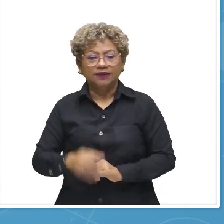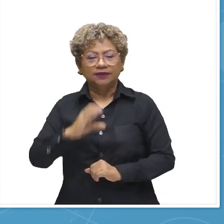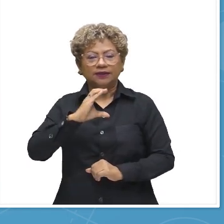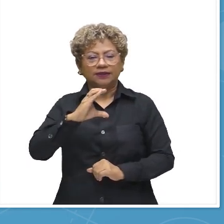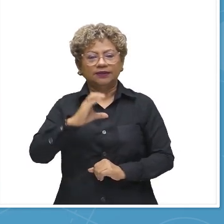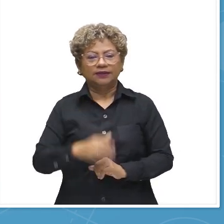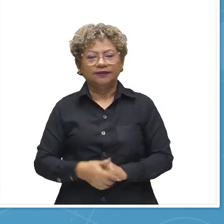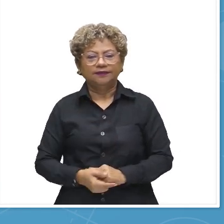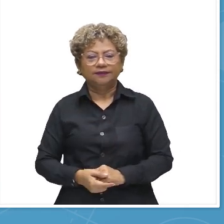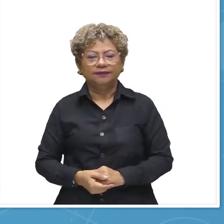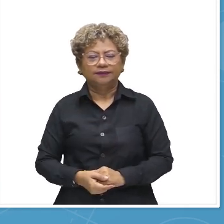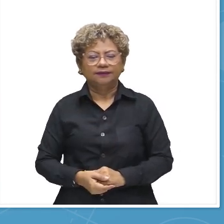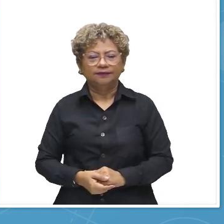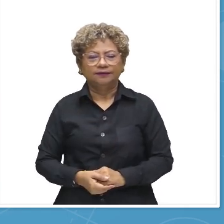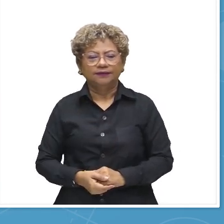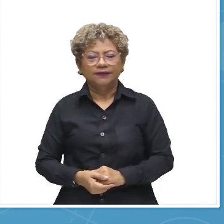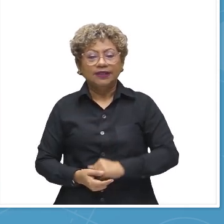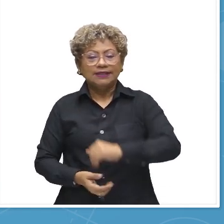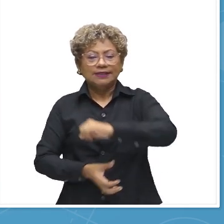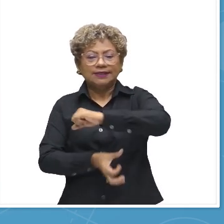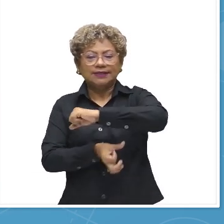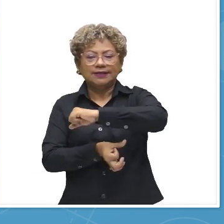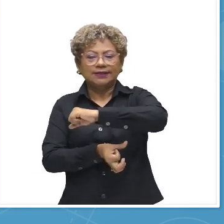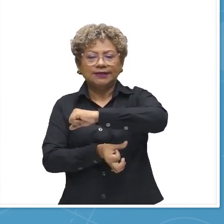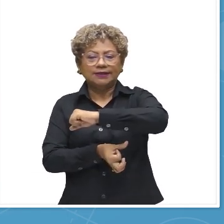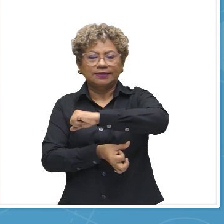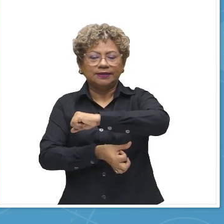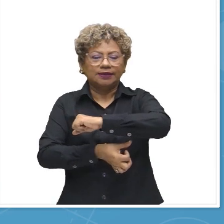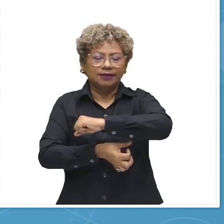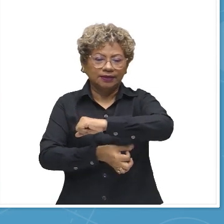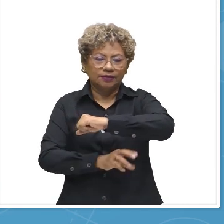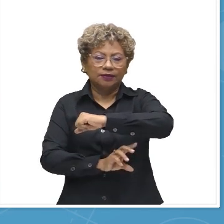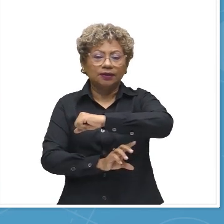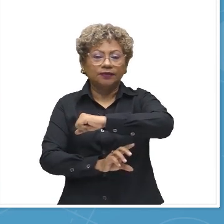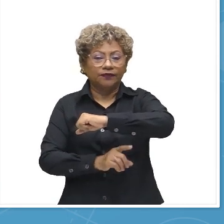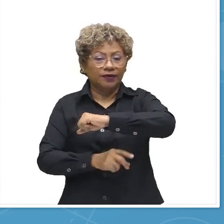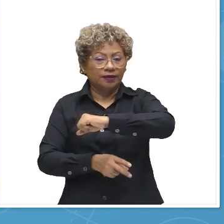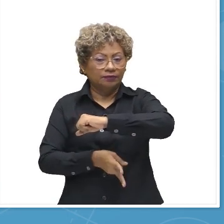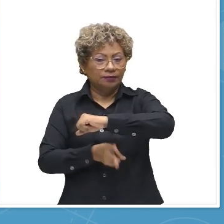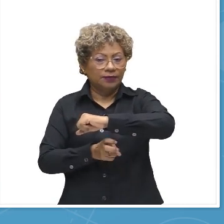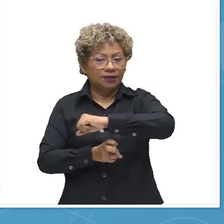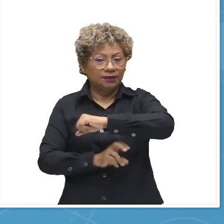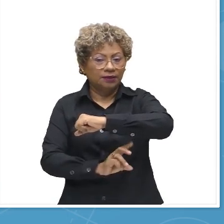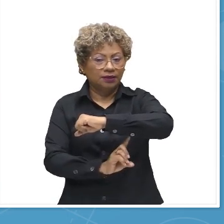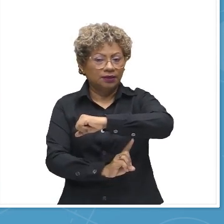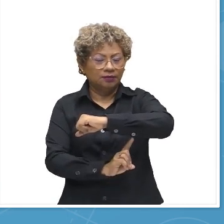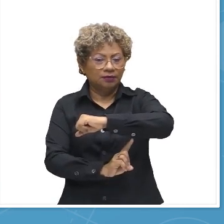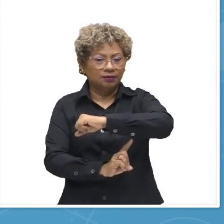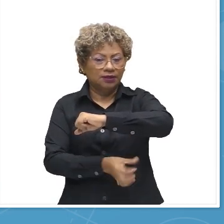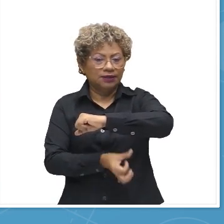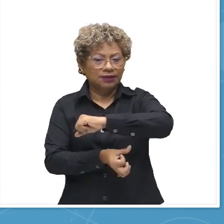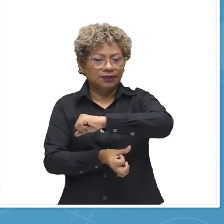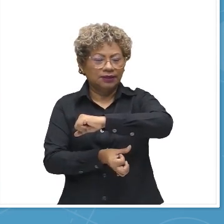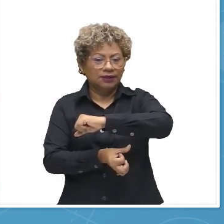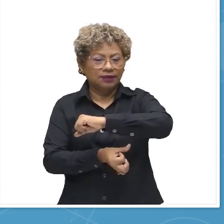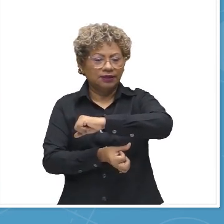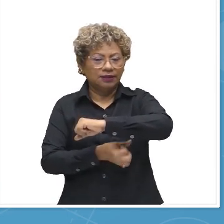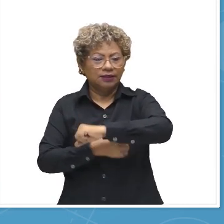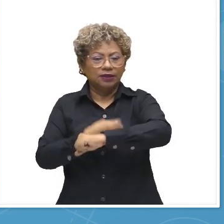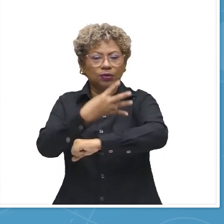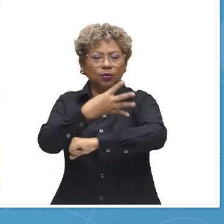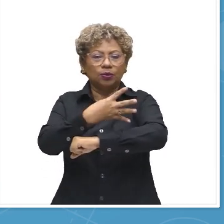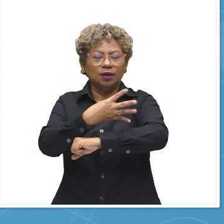Letra B. Na letra B eu tenho 1, 2, 3, 4, 5. Eu tenho um total de 5 partes. Desse